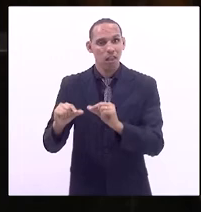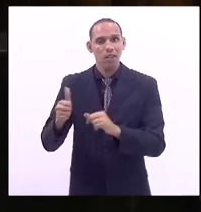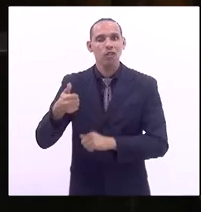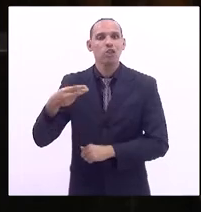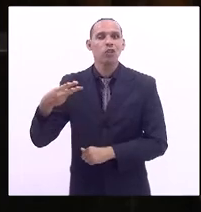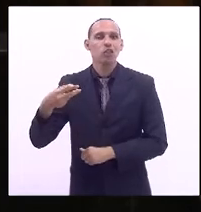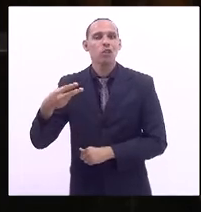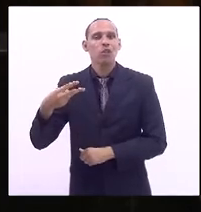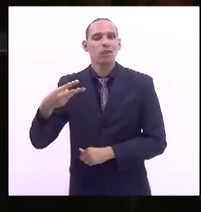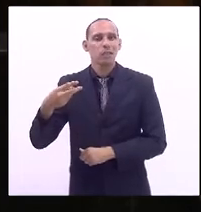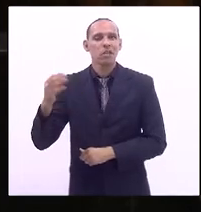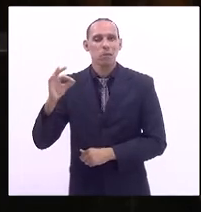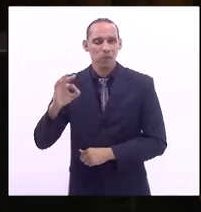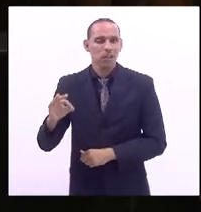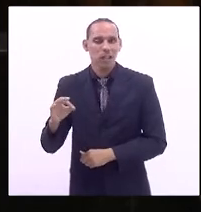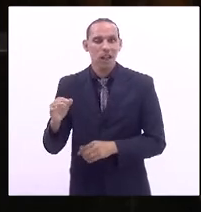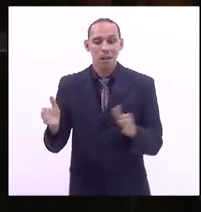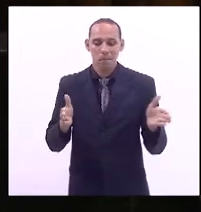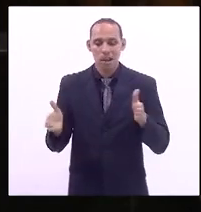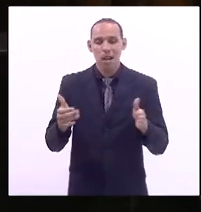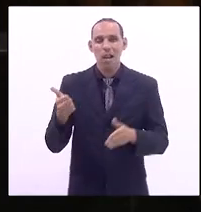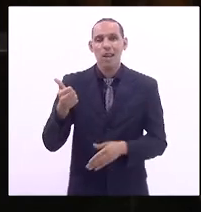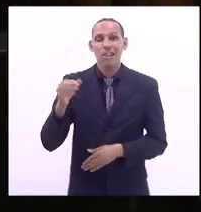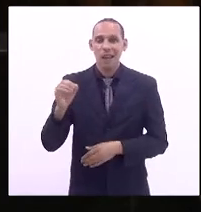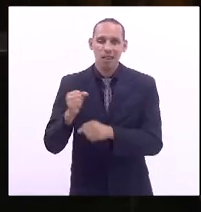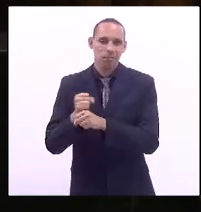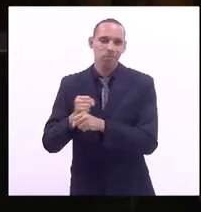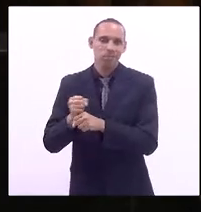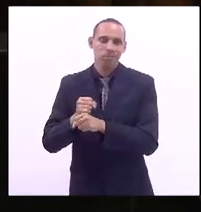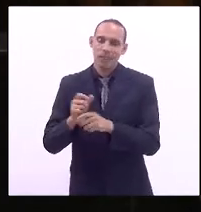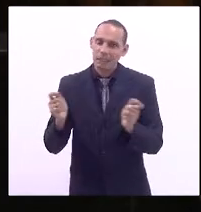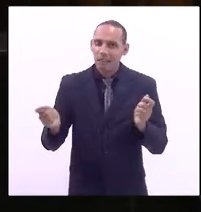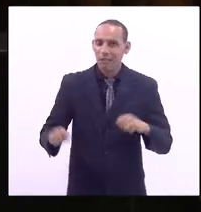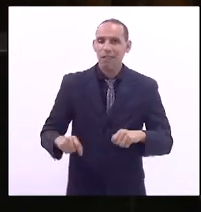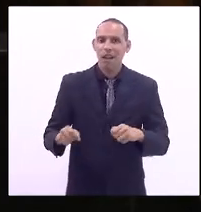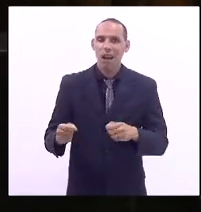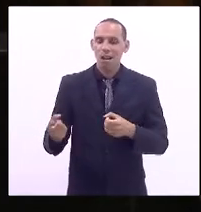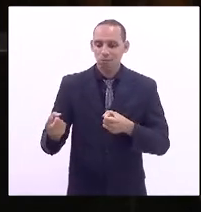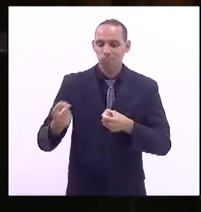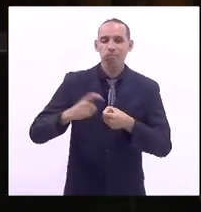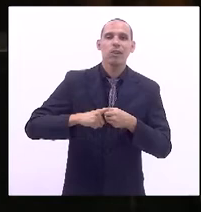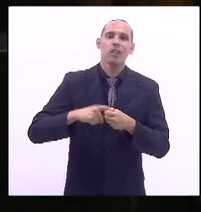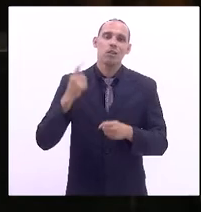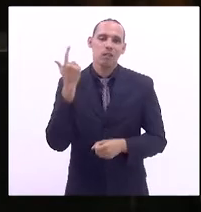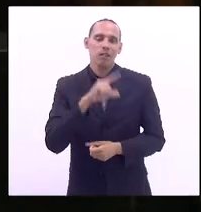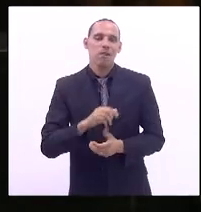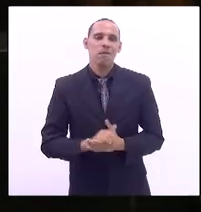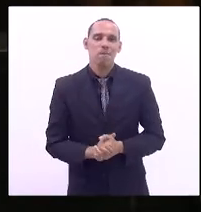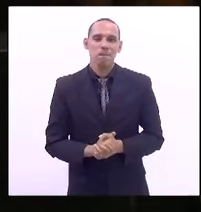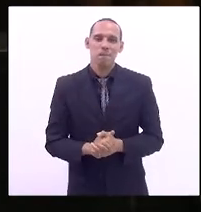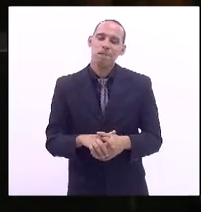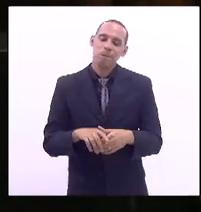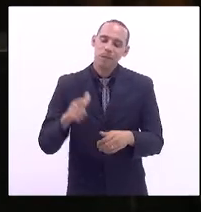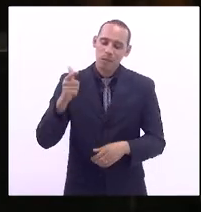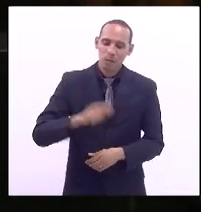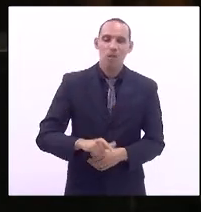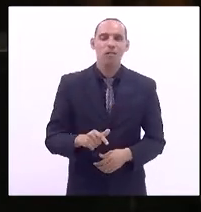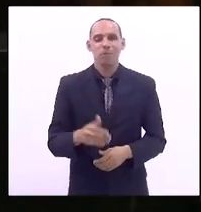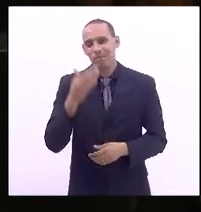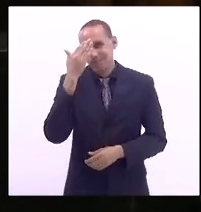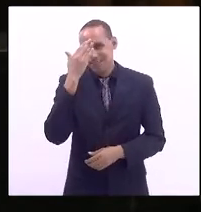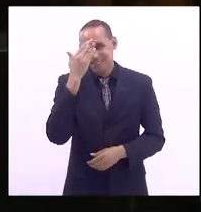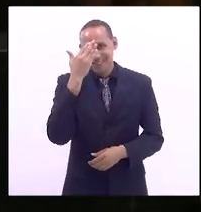cento pelo prazo de dez anos ou seja para que haja uma possibilidade de recuperação e novamente Presidente